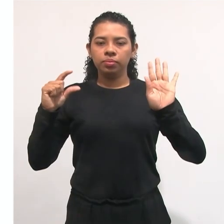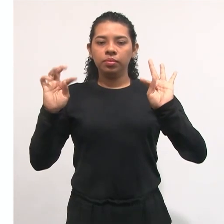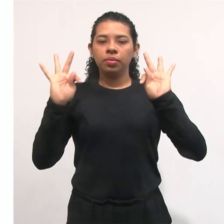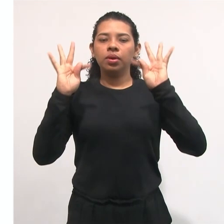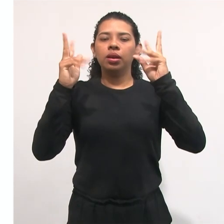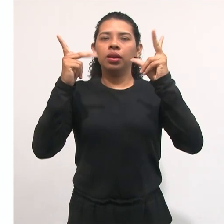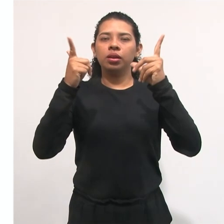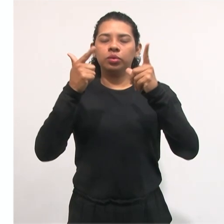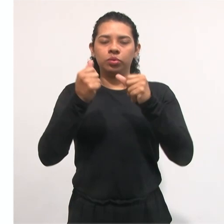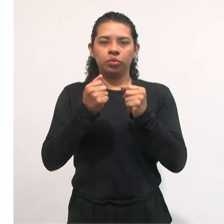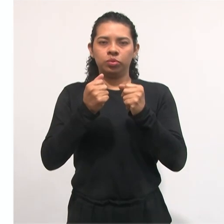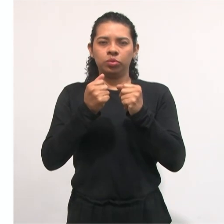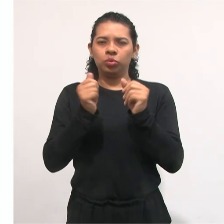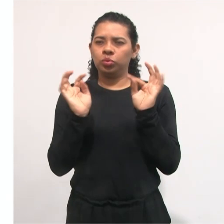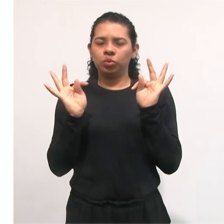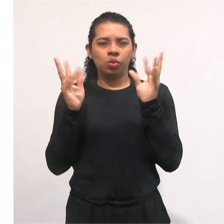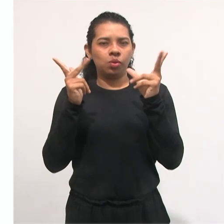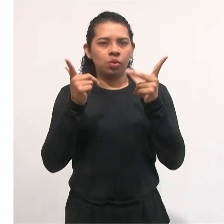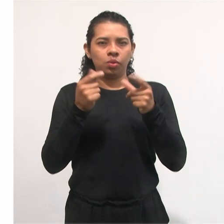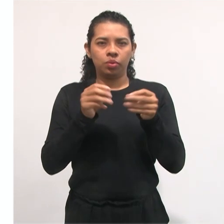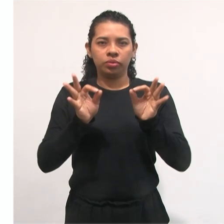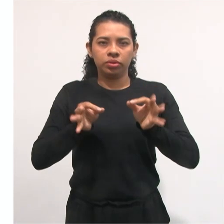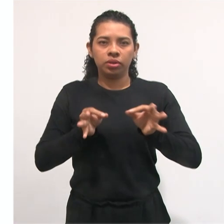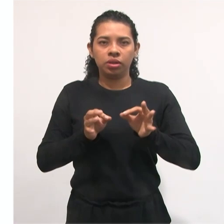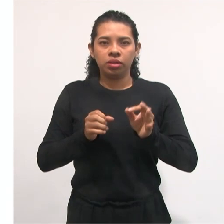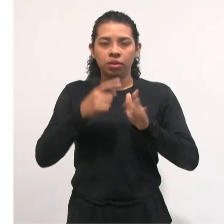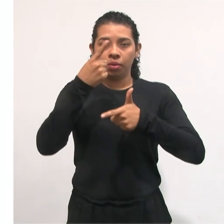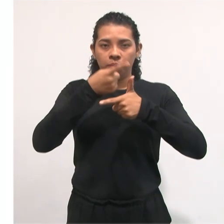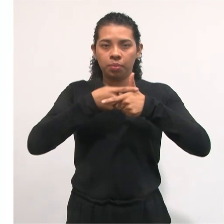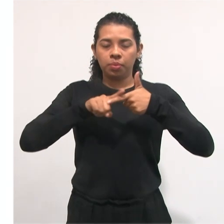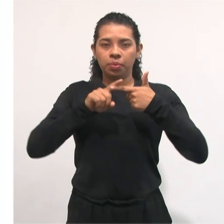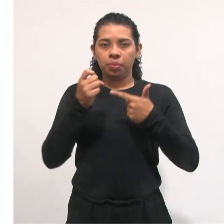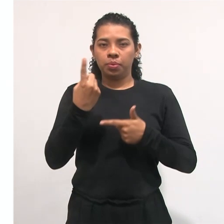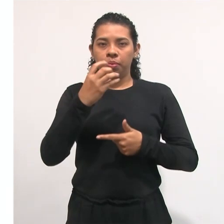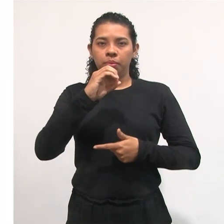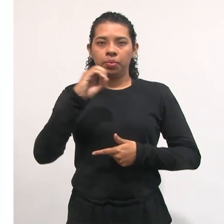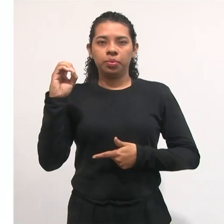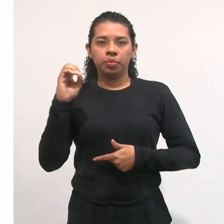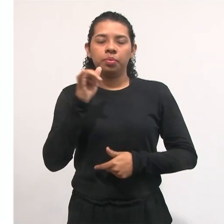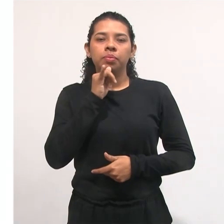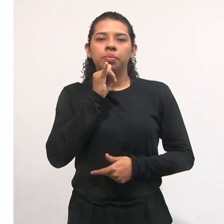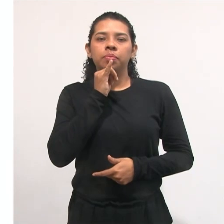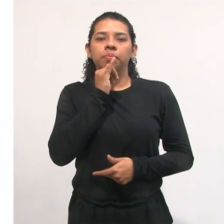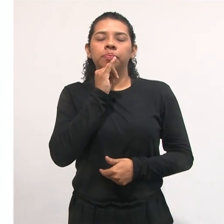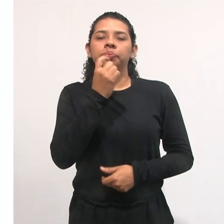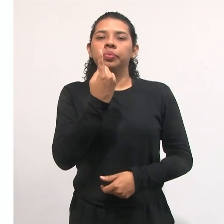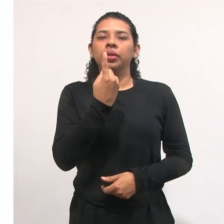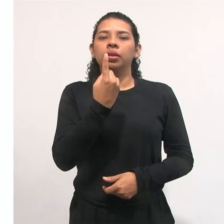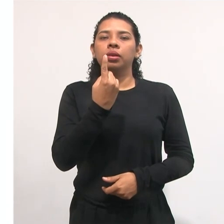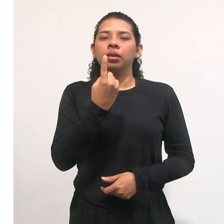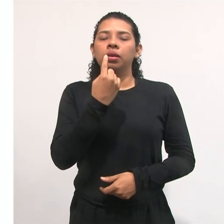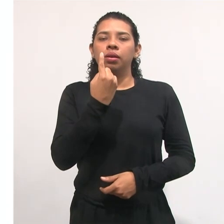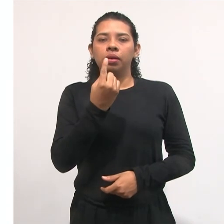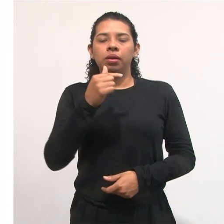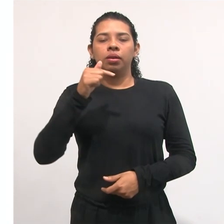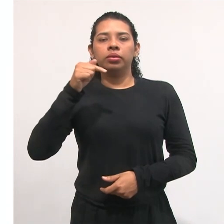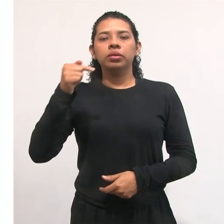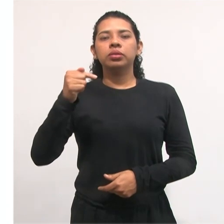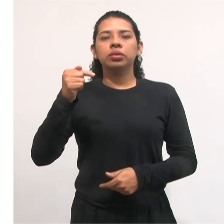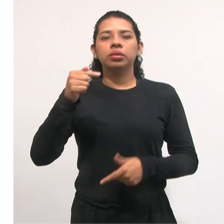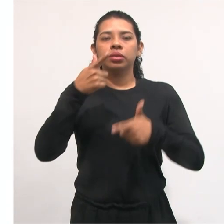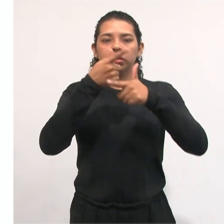você pegar essa frequência acumulada e dividir por 100. É essa frequência acumulada aqui e dividir por 100. Então, por exemplo, eu pego